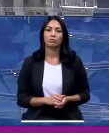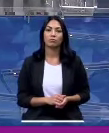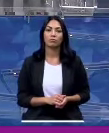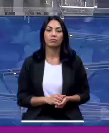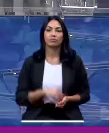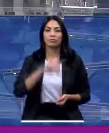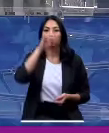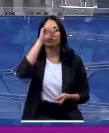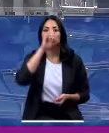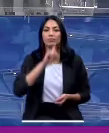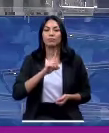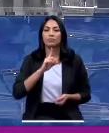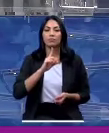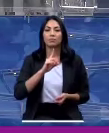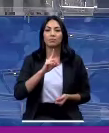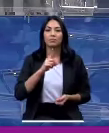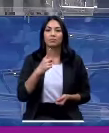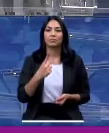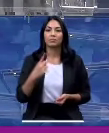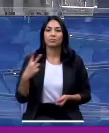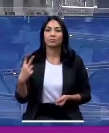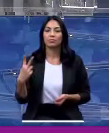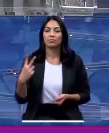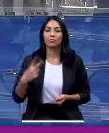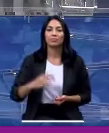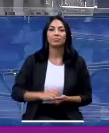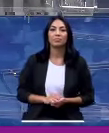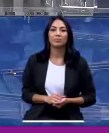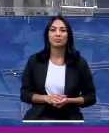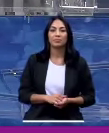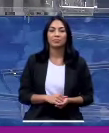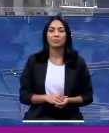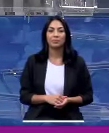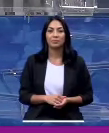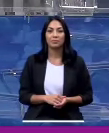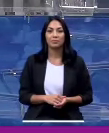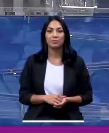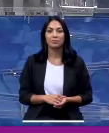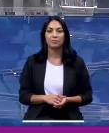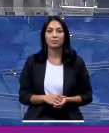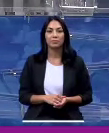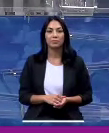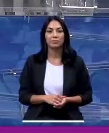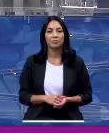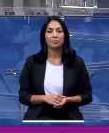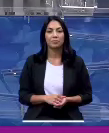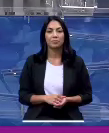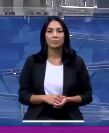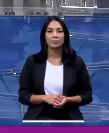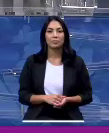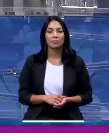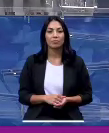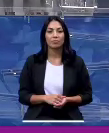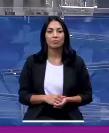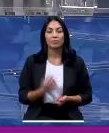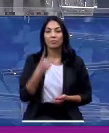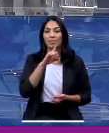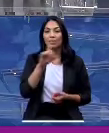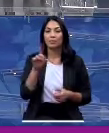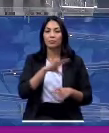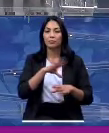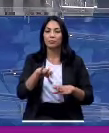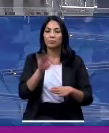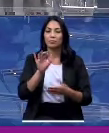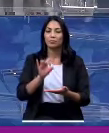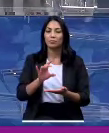Bola amarela, número 12. Amarela, 12. Lembrando, este é o último